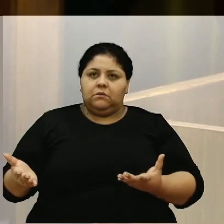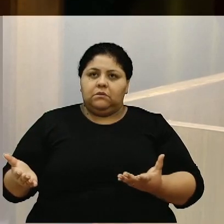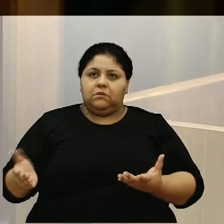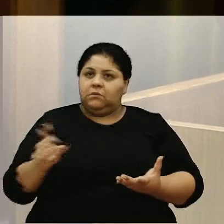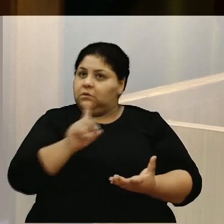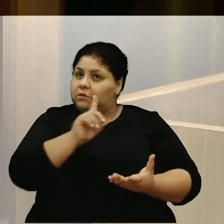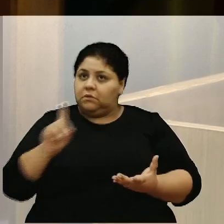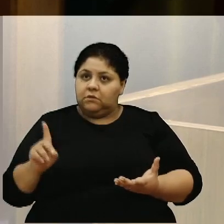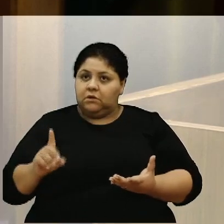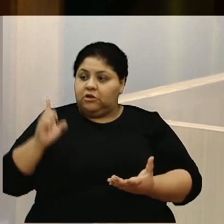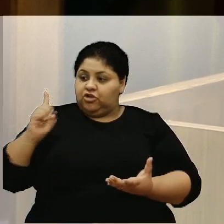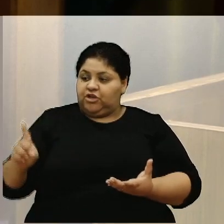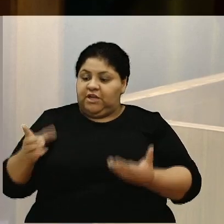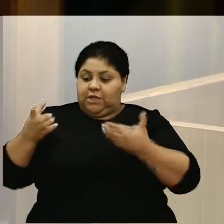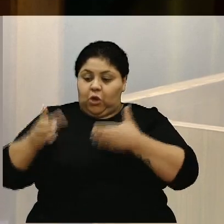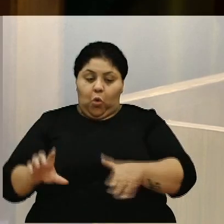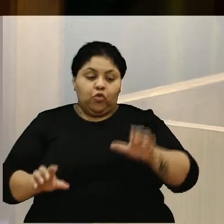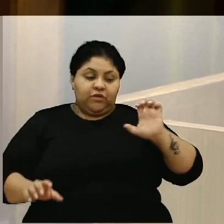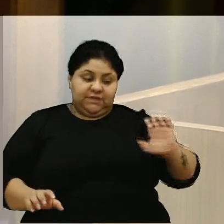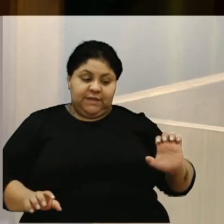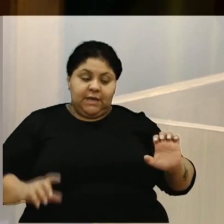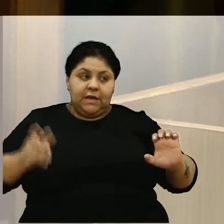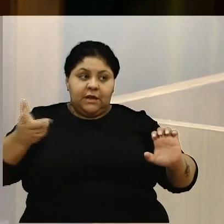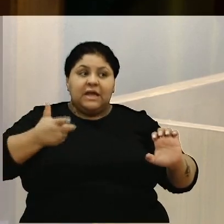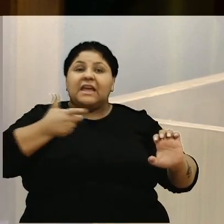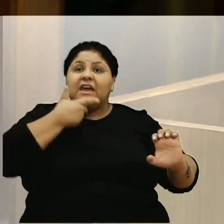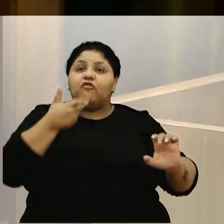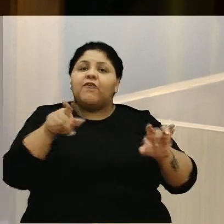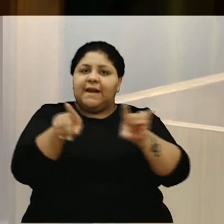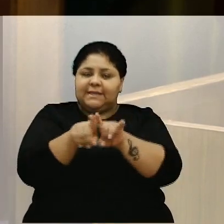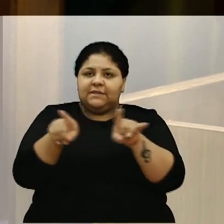Não é a direita contra a esquerda. Eu quero dizer também